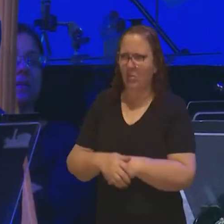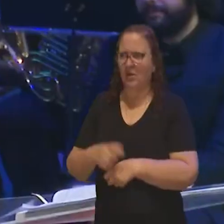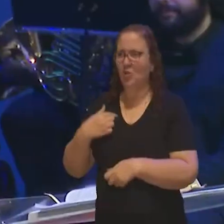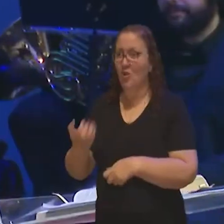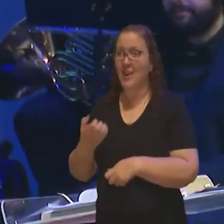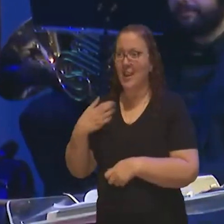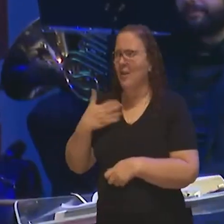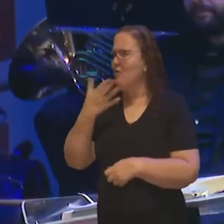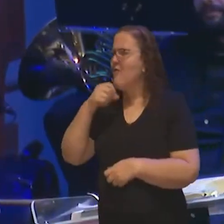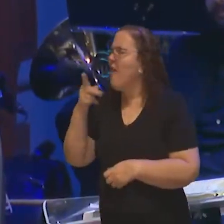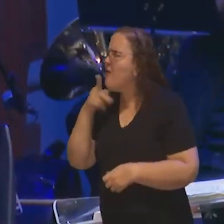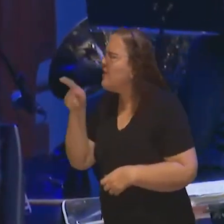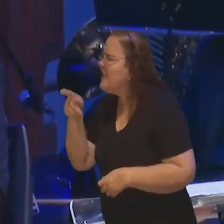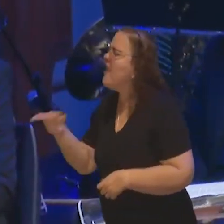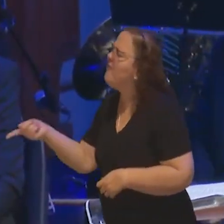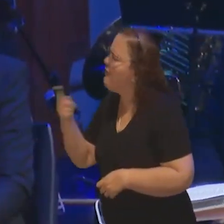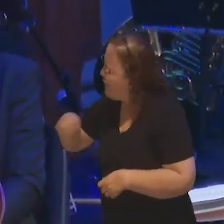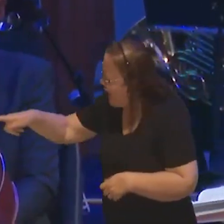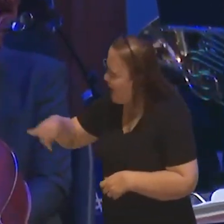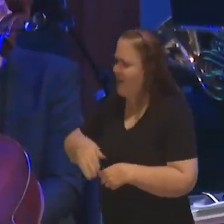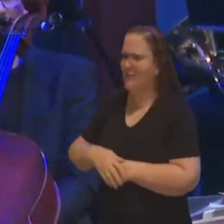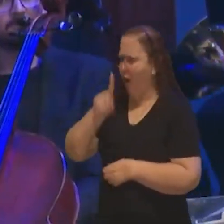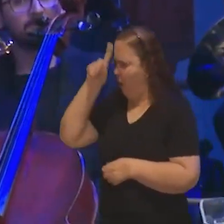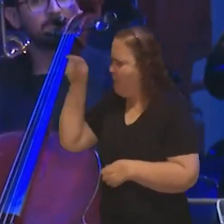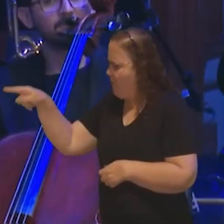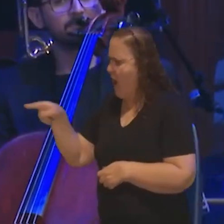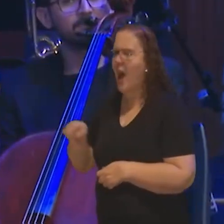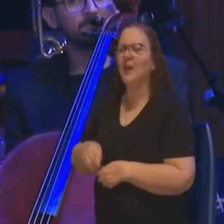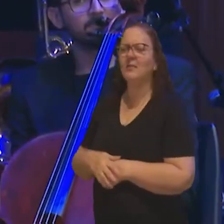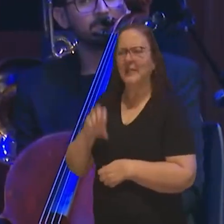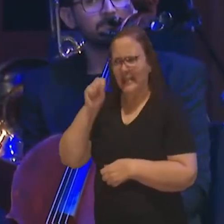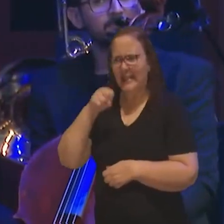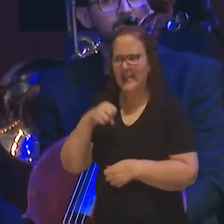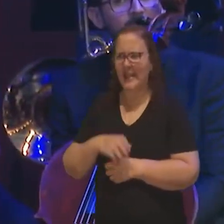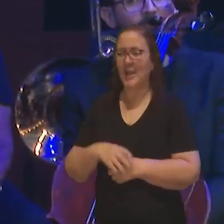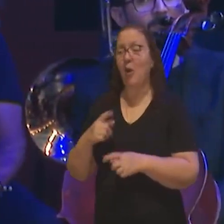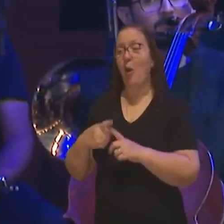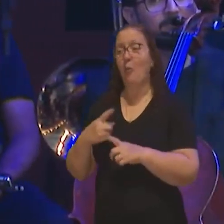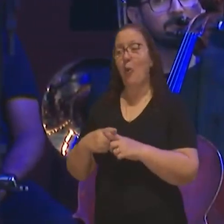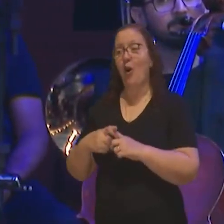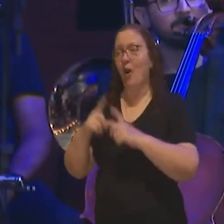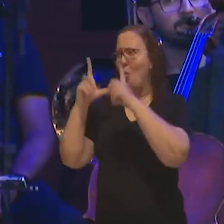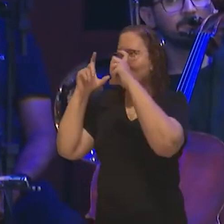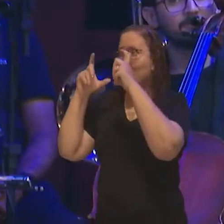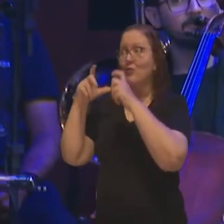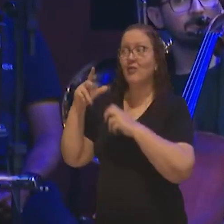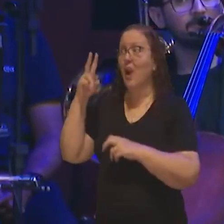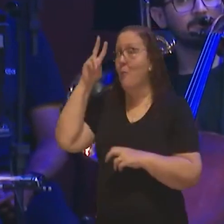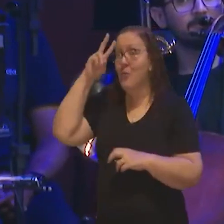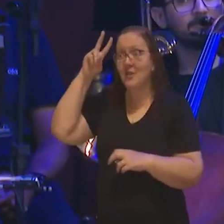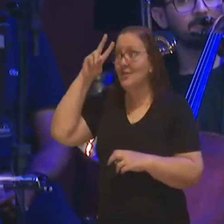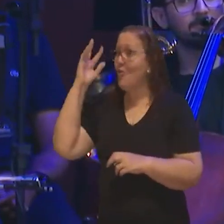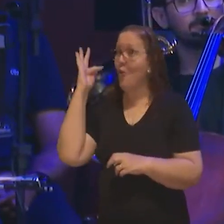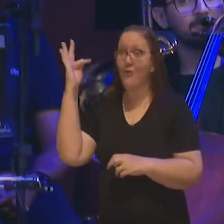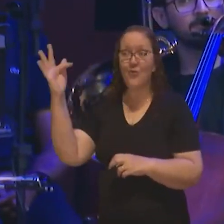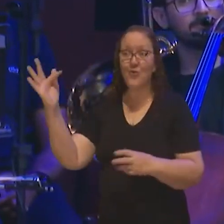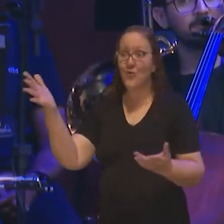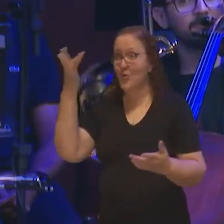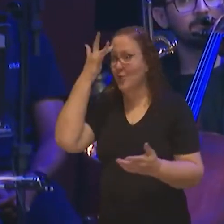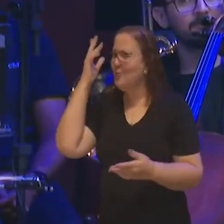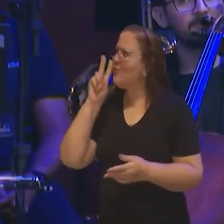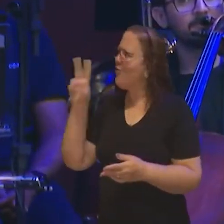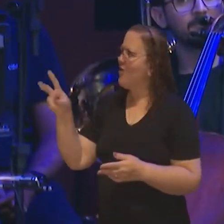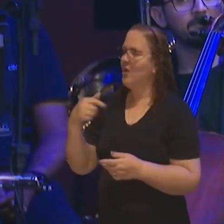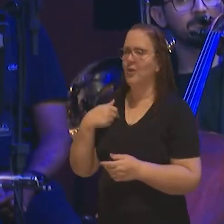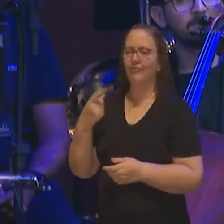pegasse e falasse assim, não, você vai tirar essa fotografia, porque essa fotografia vai ficar para a história. Eu